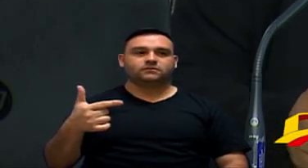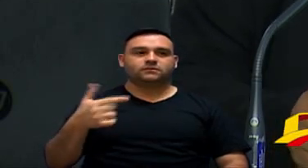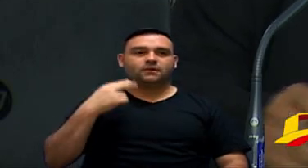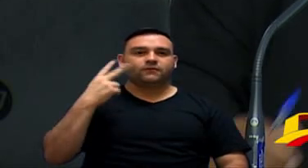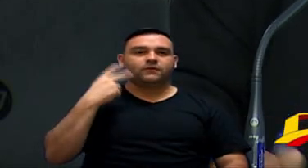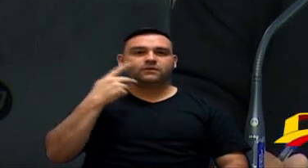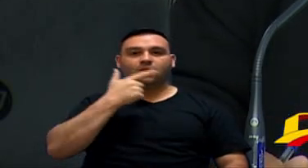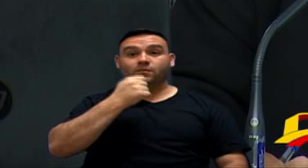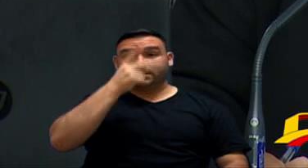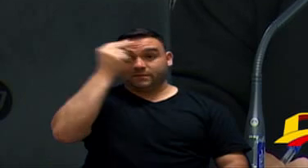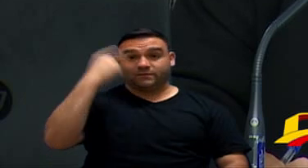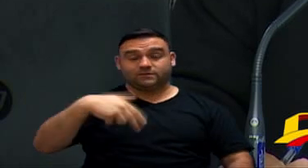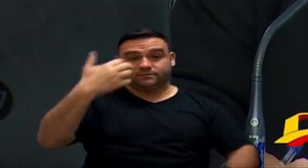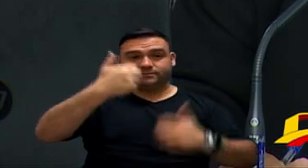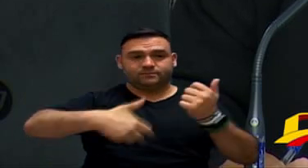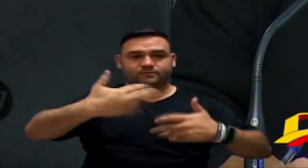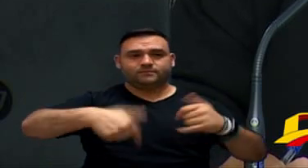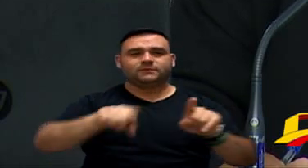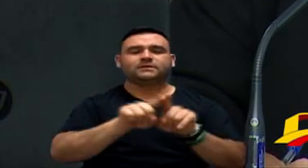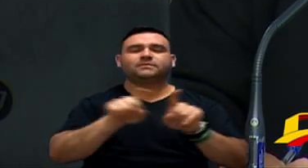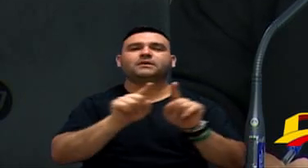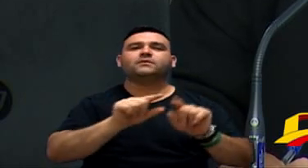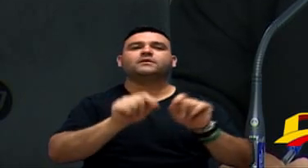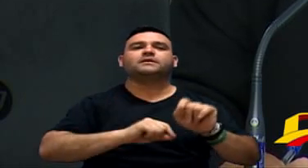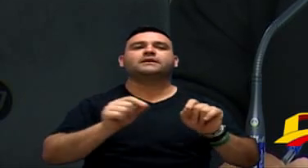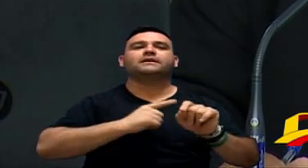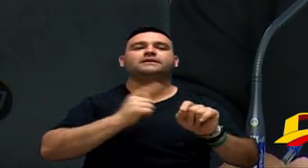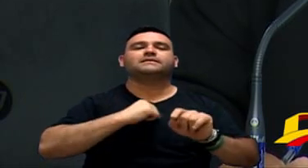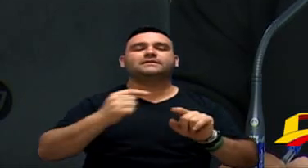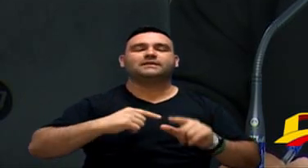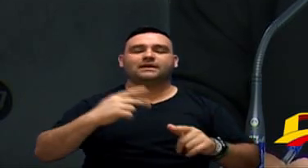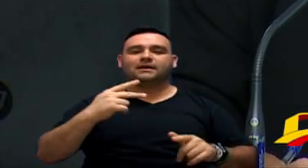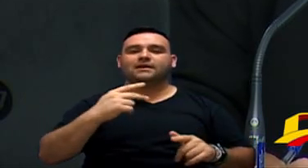do executivo que dispõe sobre a criação do programa